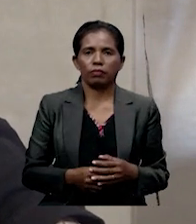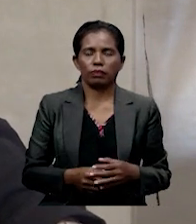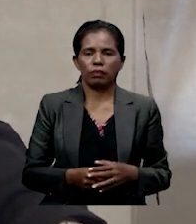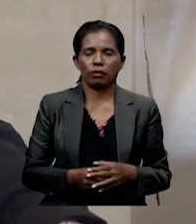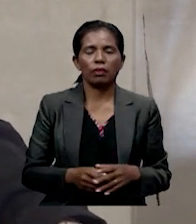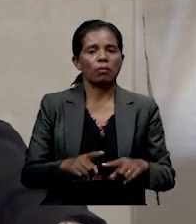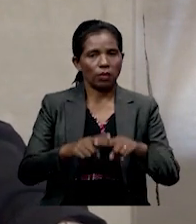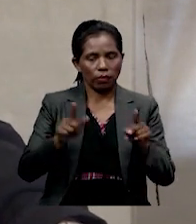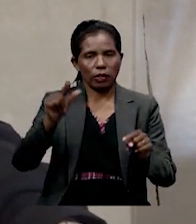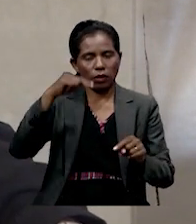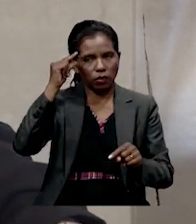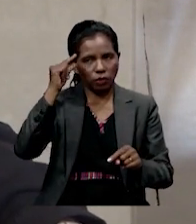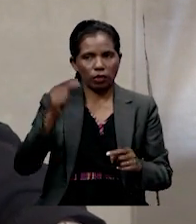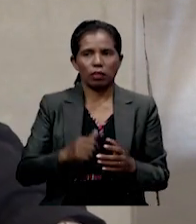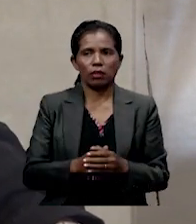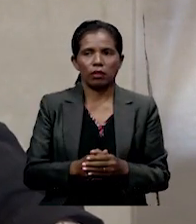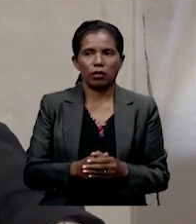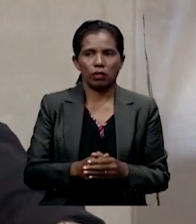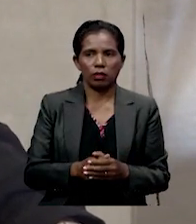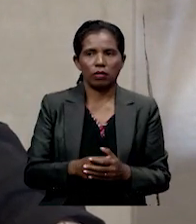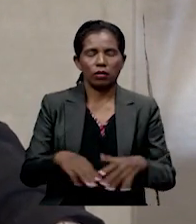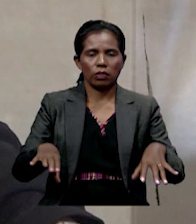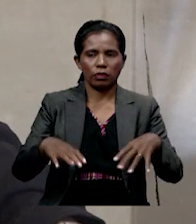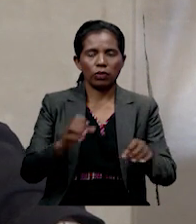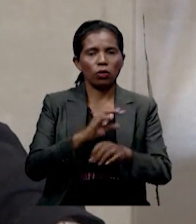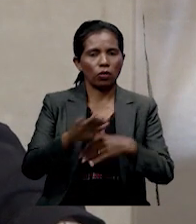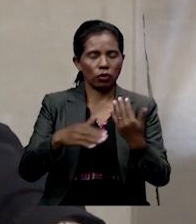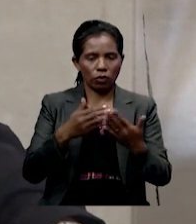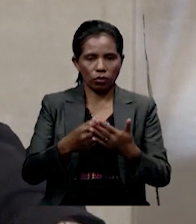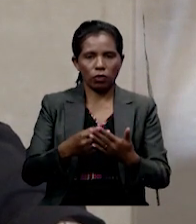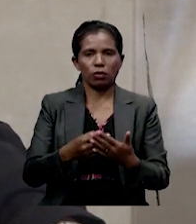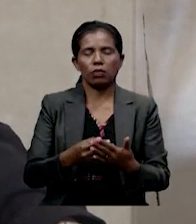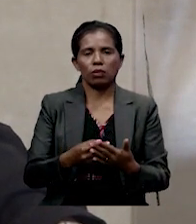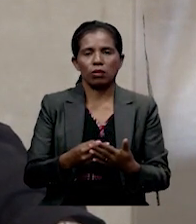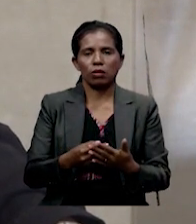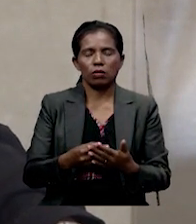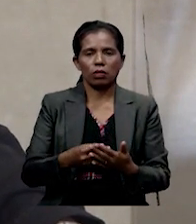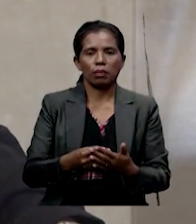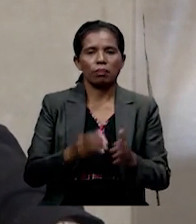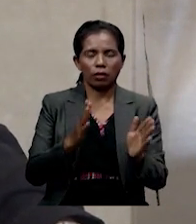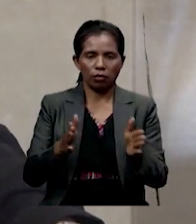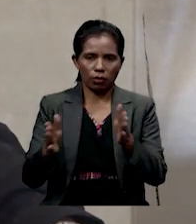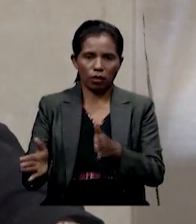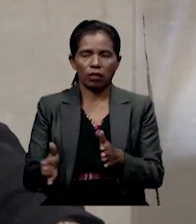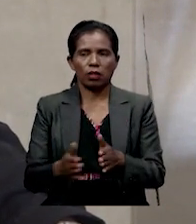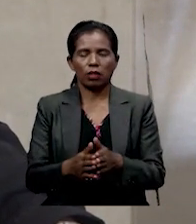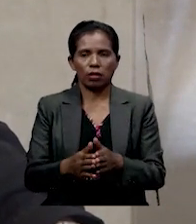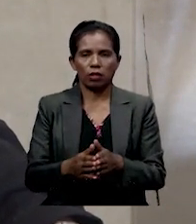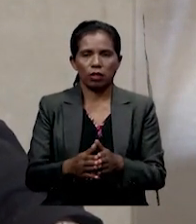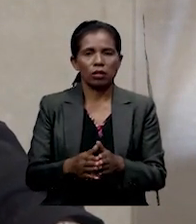Mas o governo naturalmente há o esforço outro para que ele crie condições para ele atrair